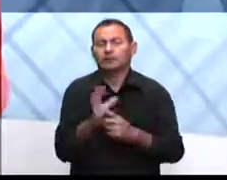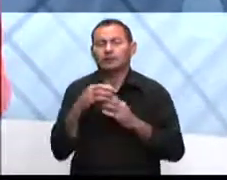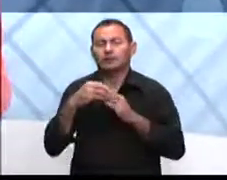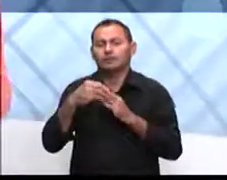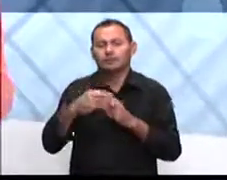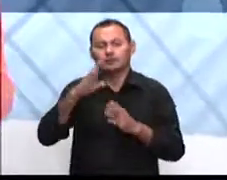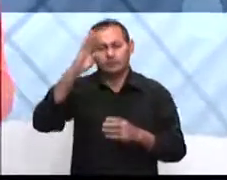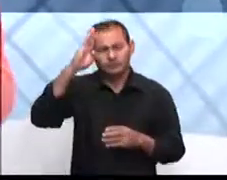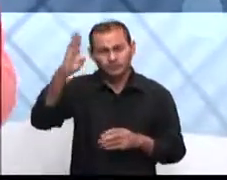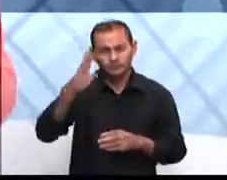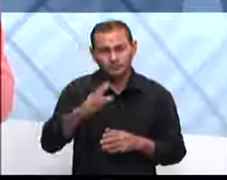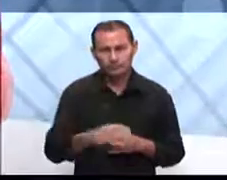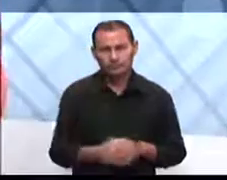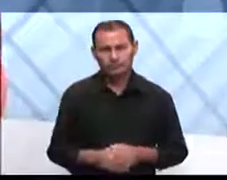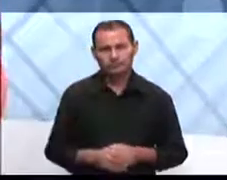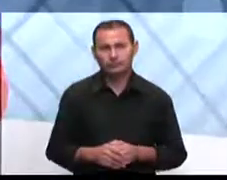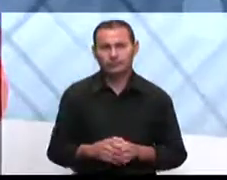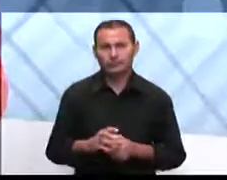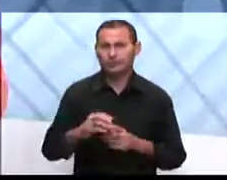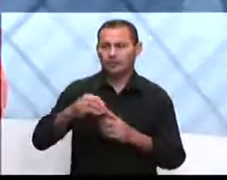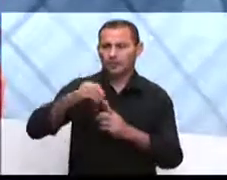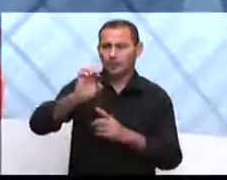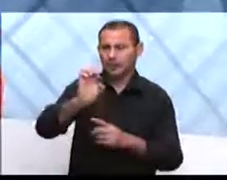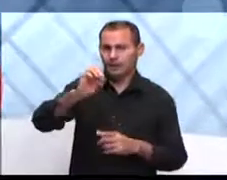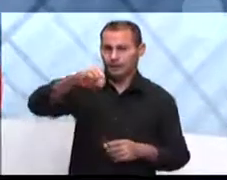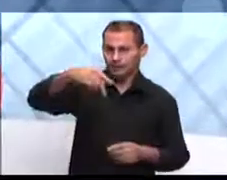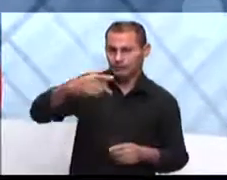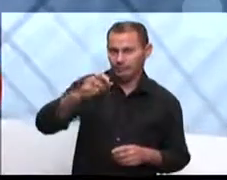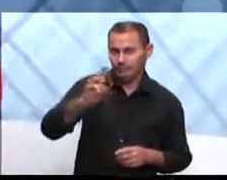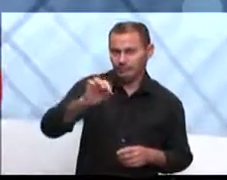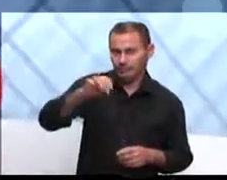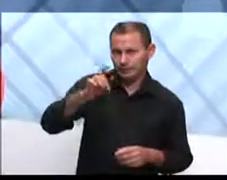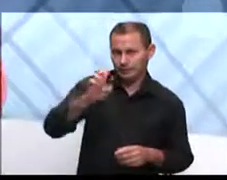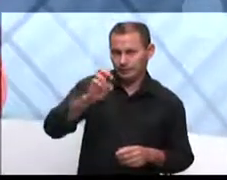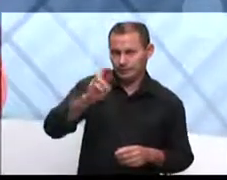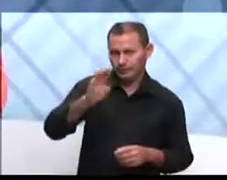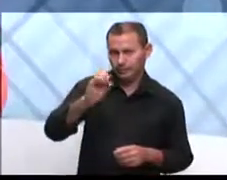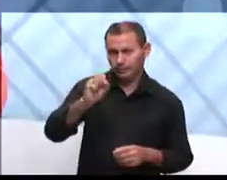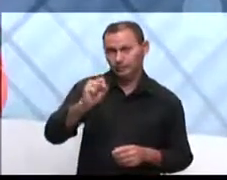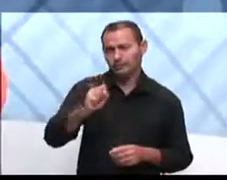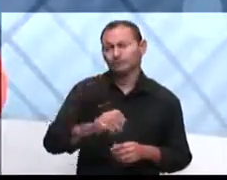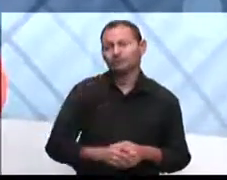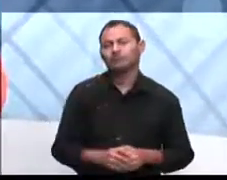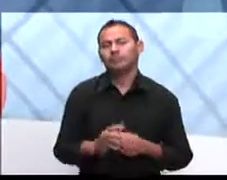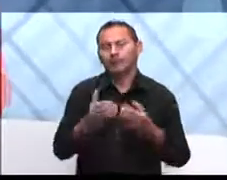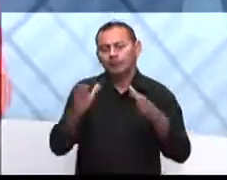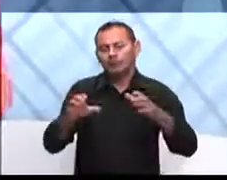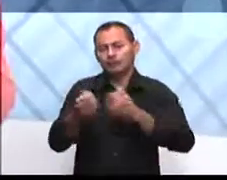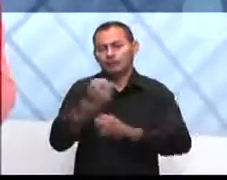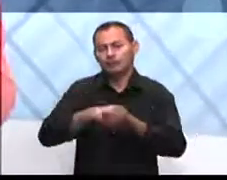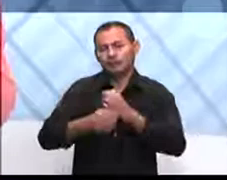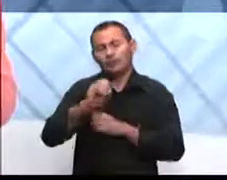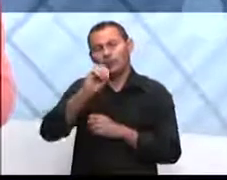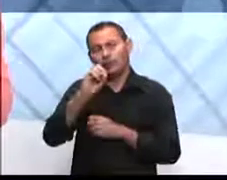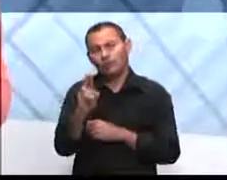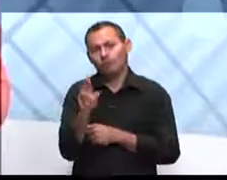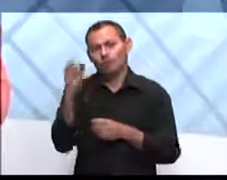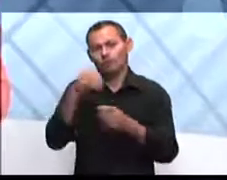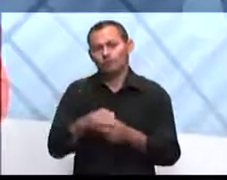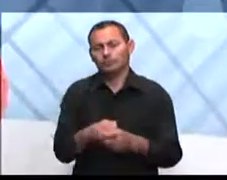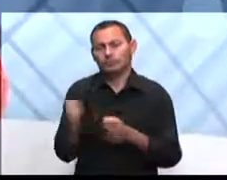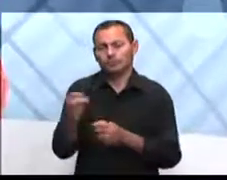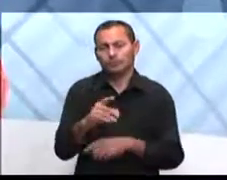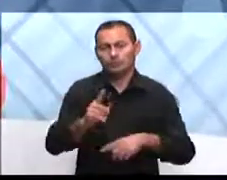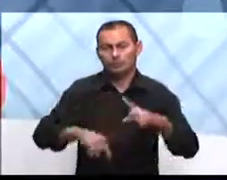direcionada principalmente aos empreendedores, né? Então, o empreendedor, ele quer abrir um negócio ou lançar um